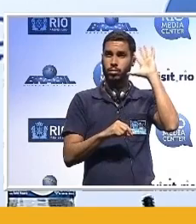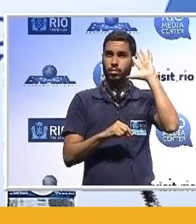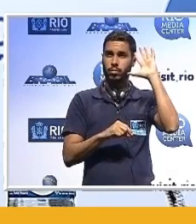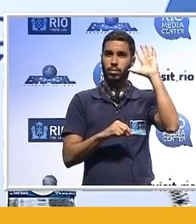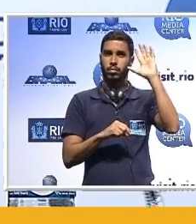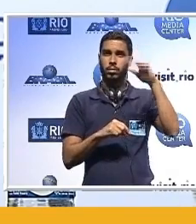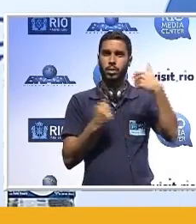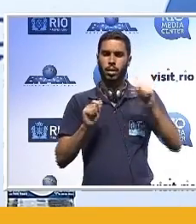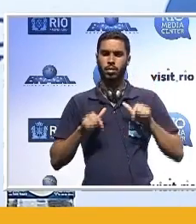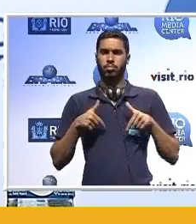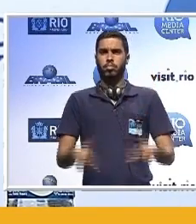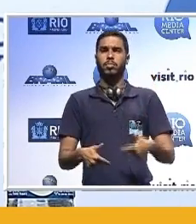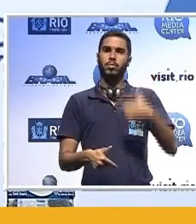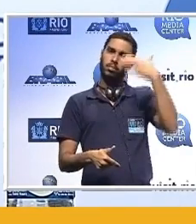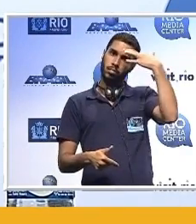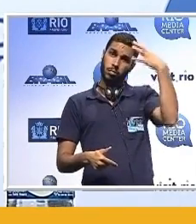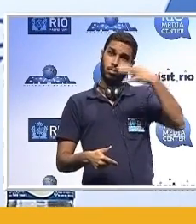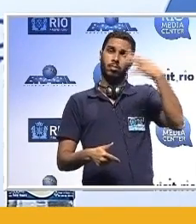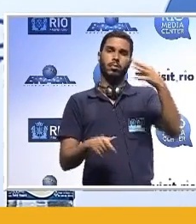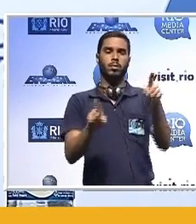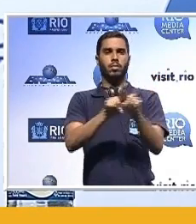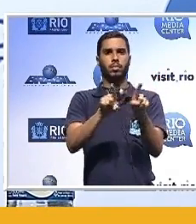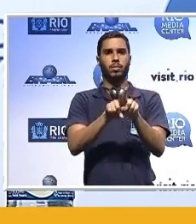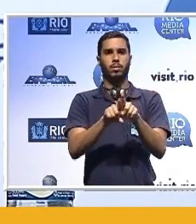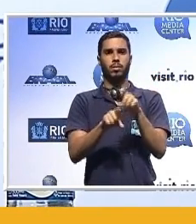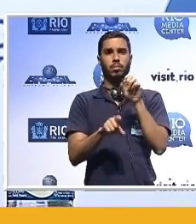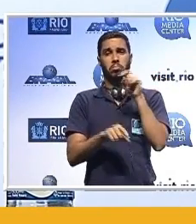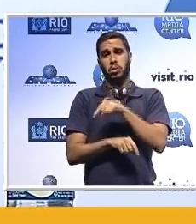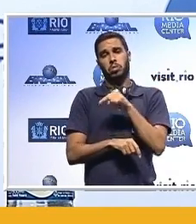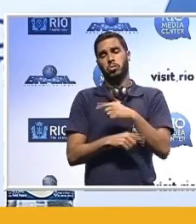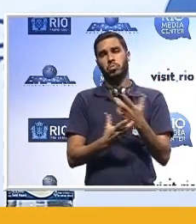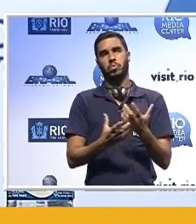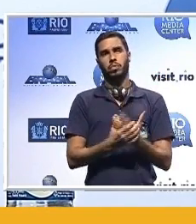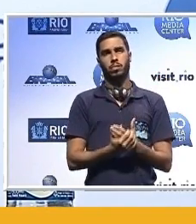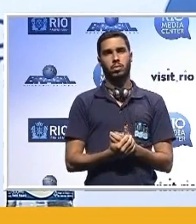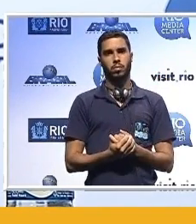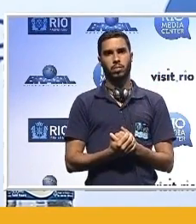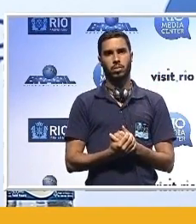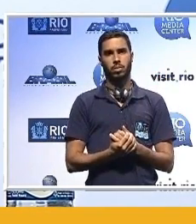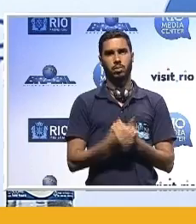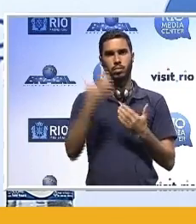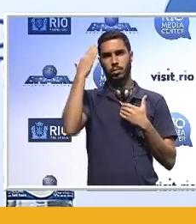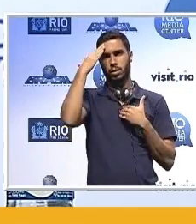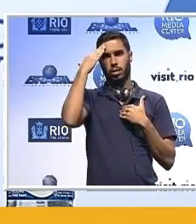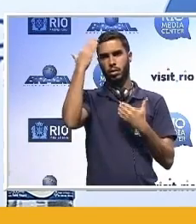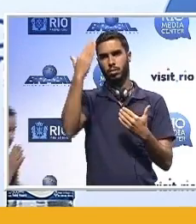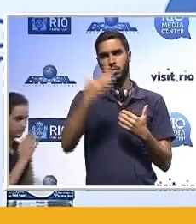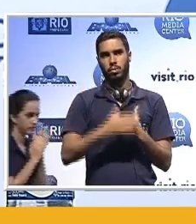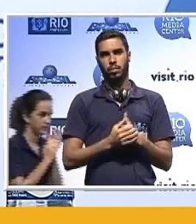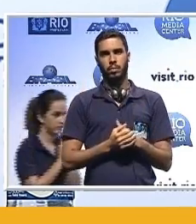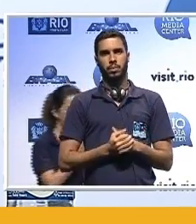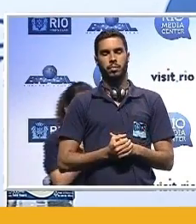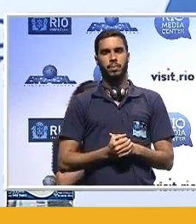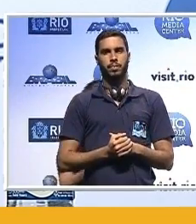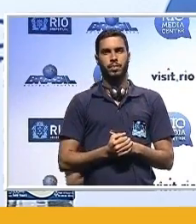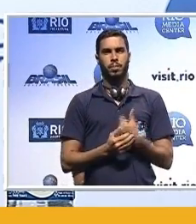ter atitudes, tá certo? É isso. Okay. Obrigado, hein? Falei